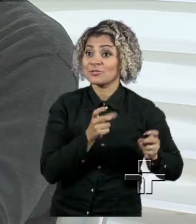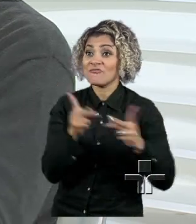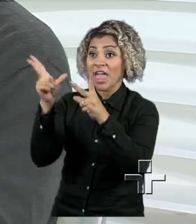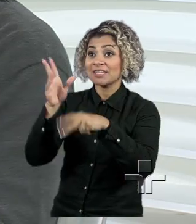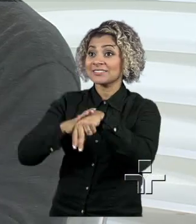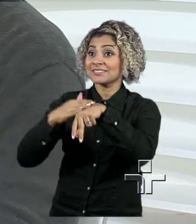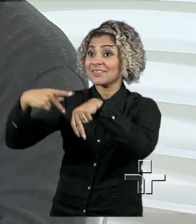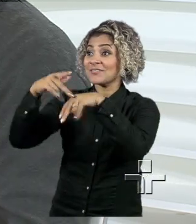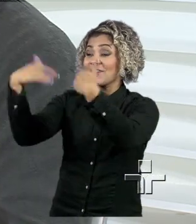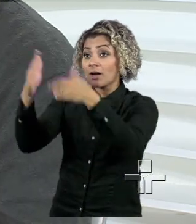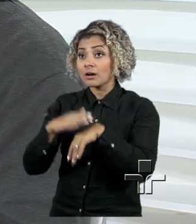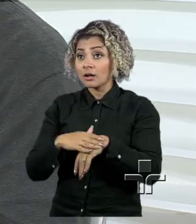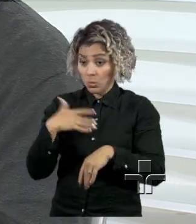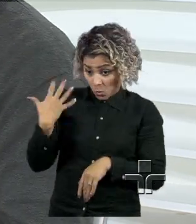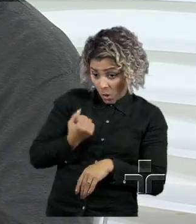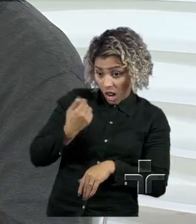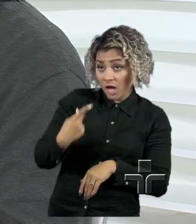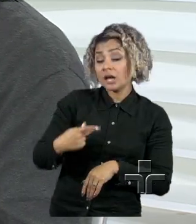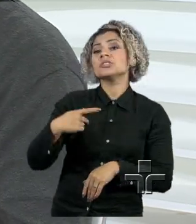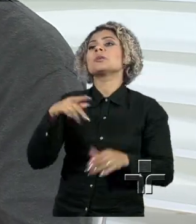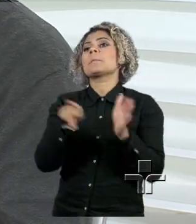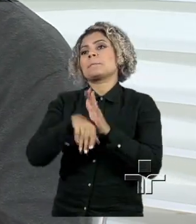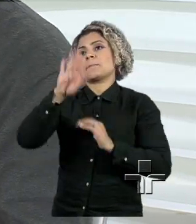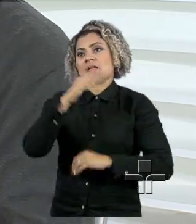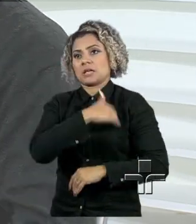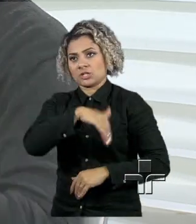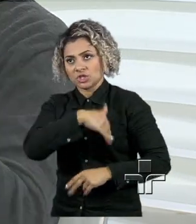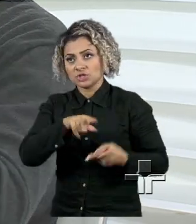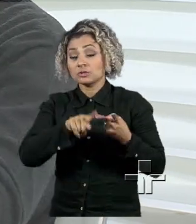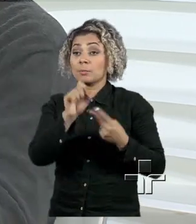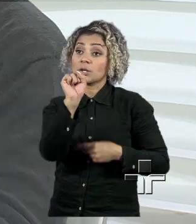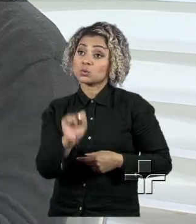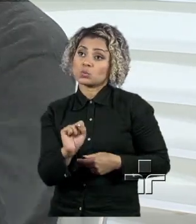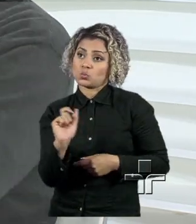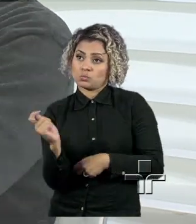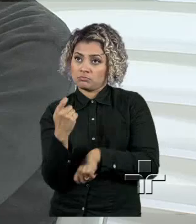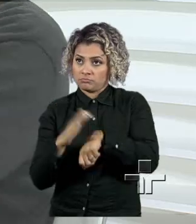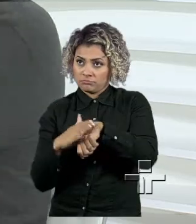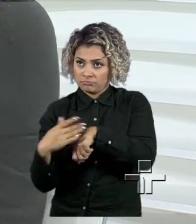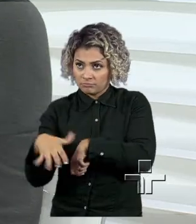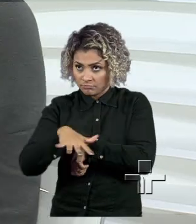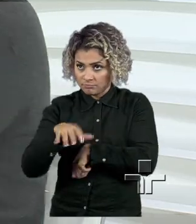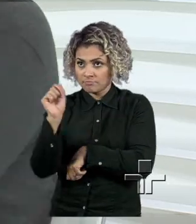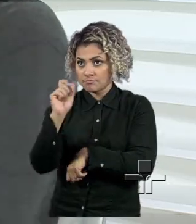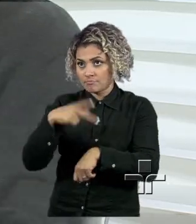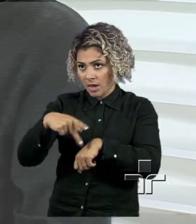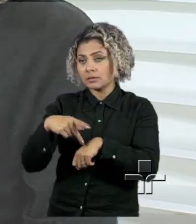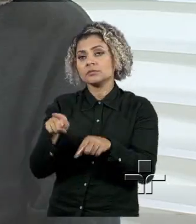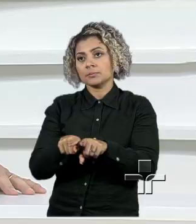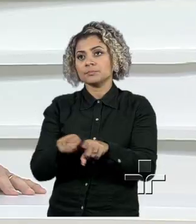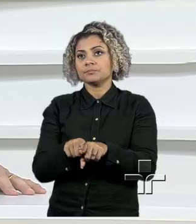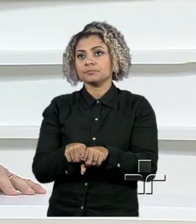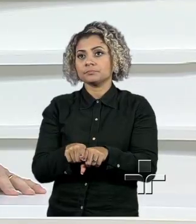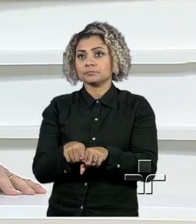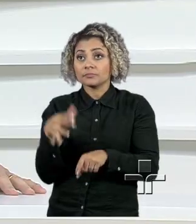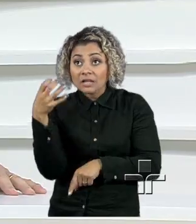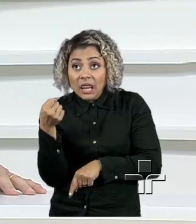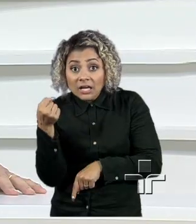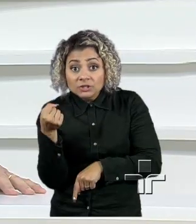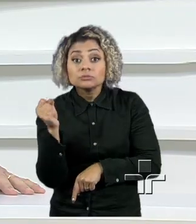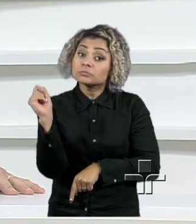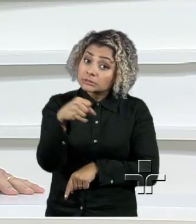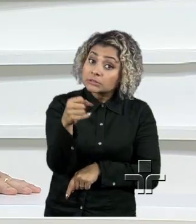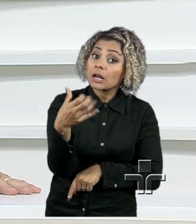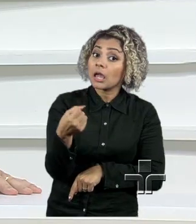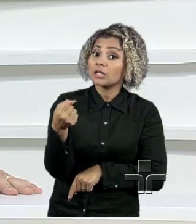é um leite, a gente usa muito Argentina e muito sul do país, né? Que é um leite que tem características bastante europeias. Oi? Leite. Leite. Leite